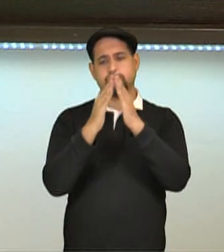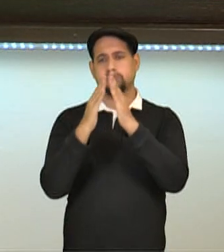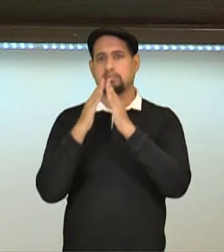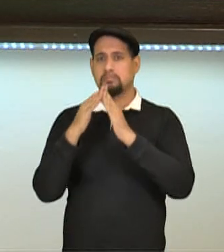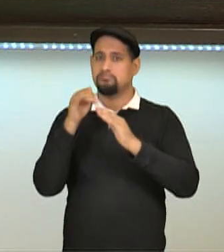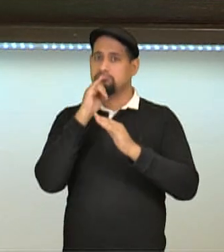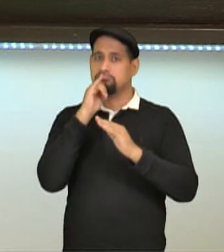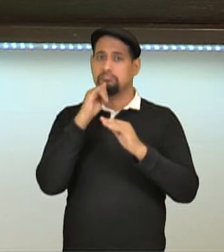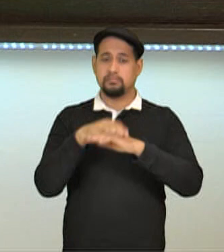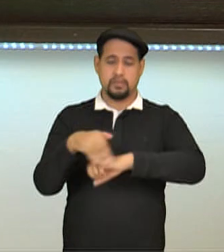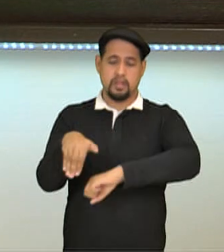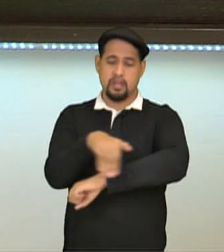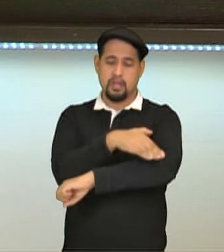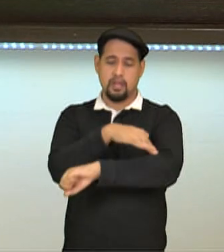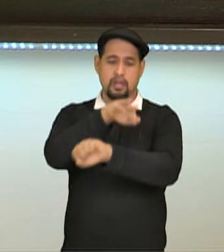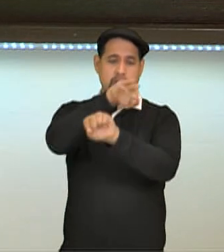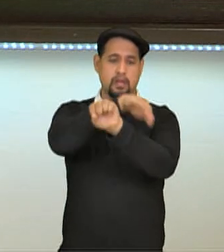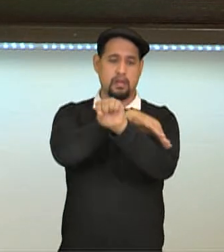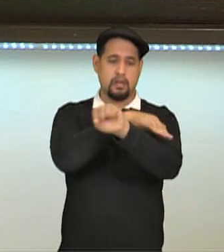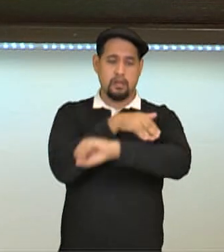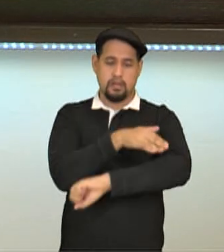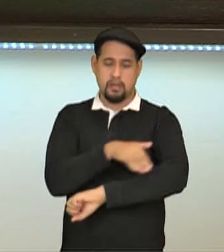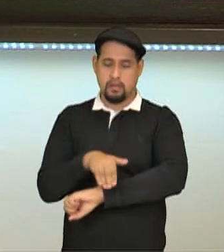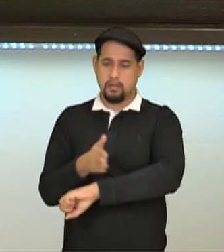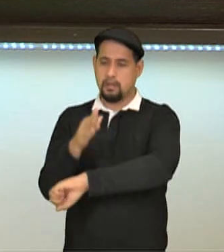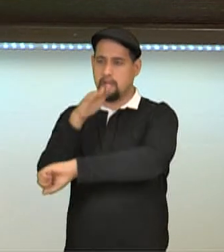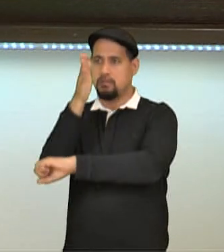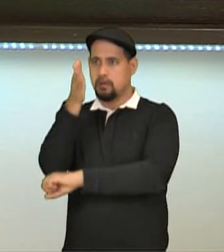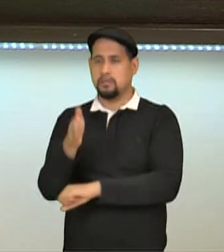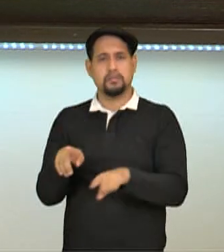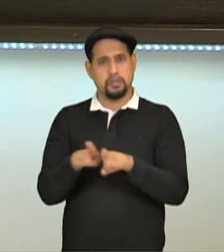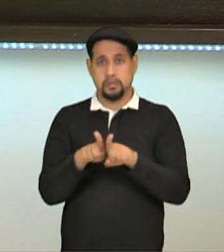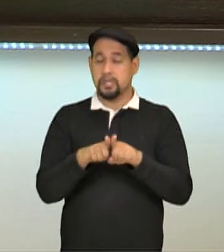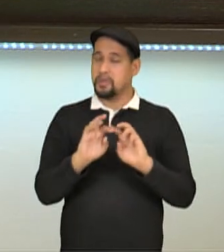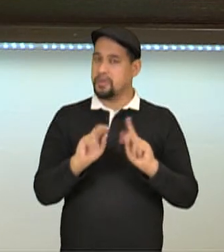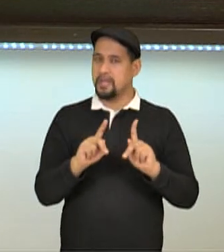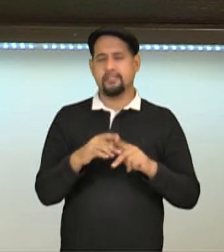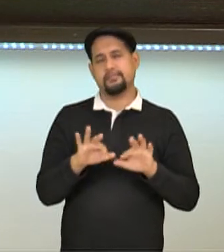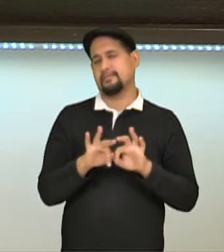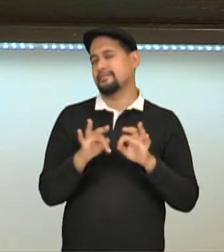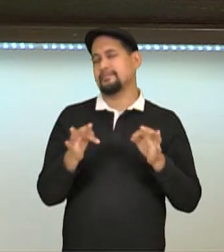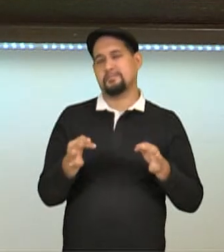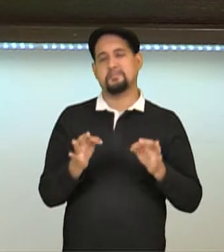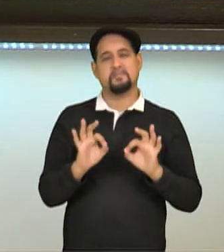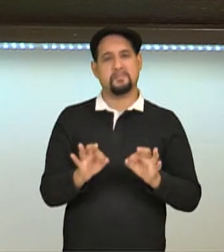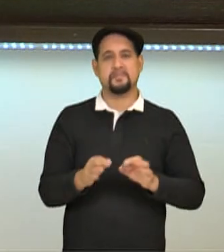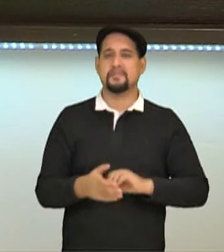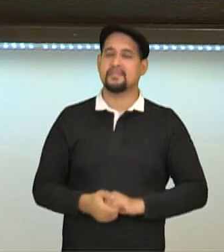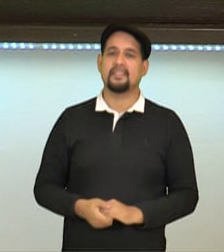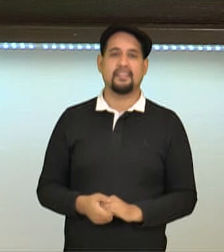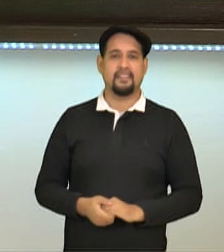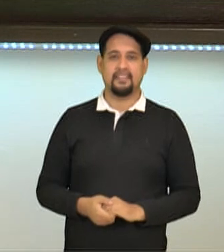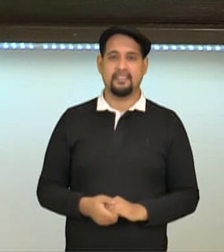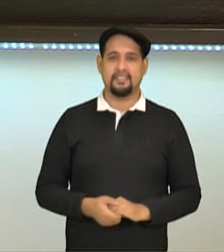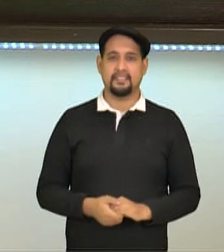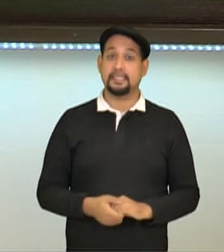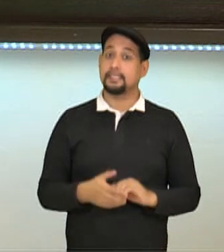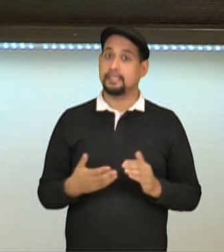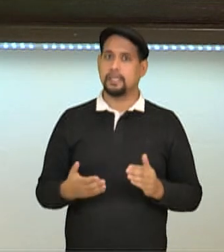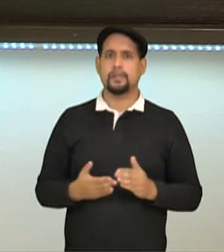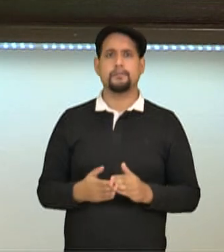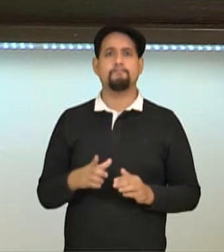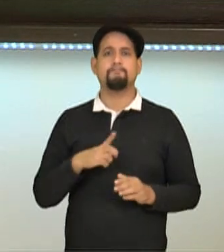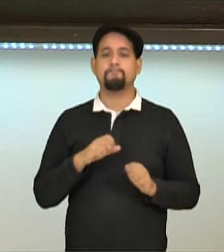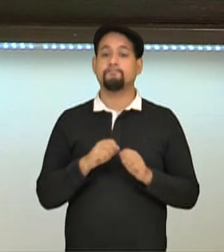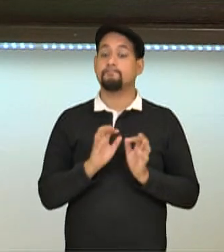pelas avenidas que me dá a ideia de plano. Tudo bem? Bem simples assim, né? Muito bem. Então, com isso, a